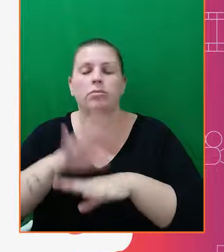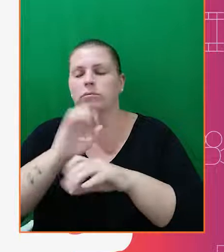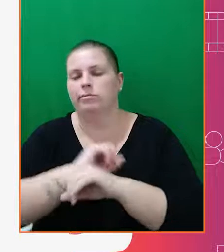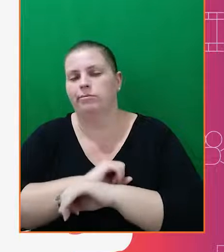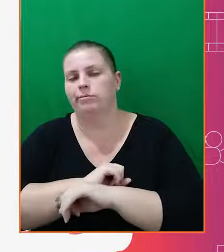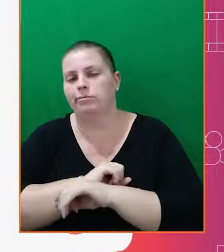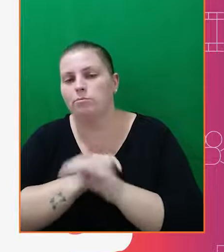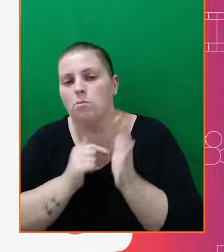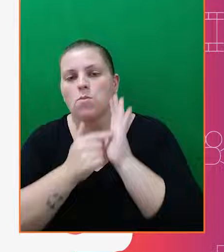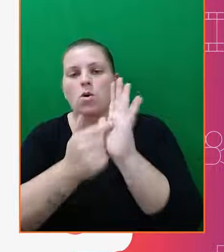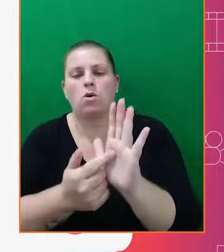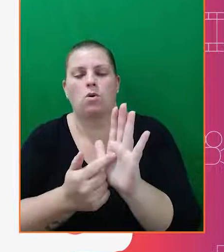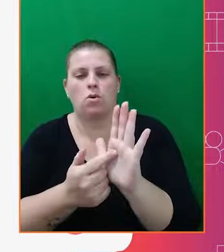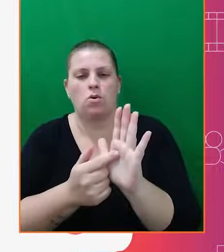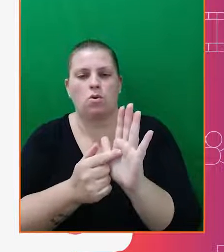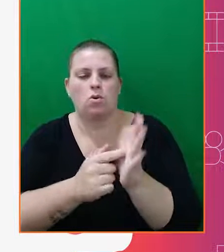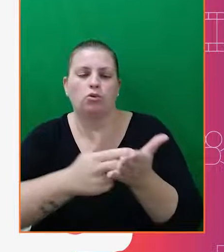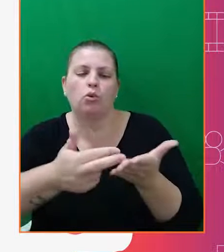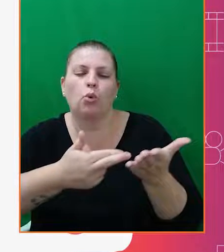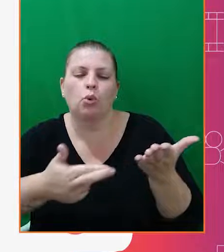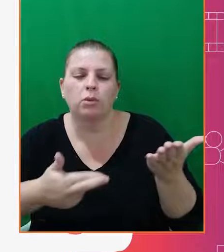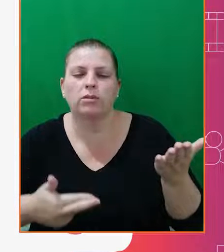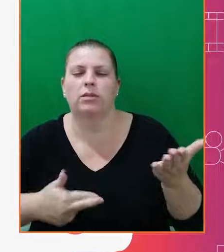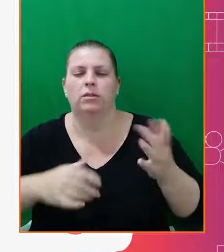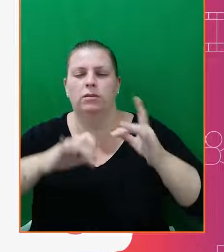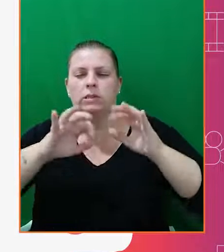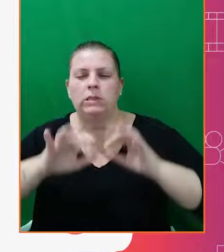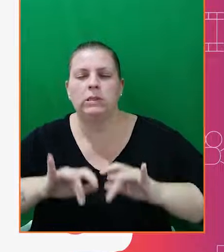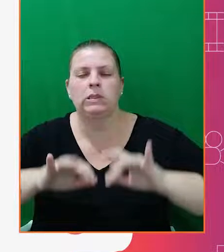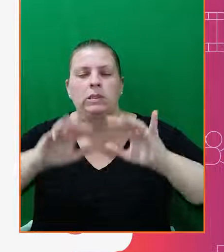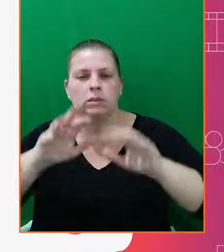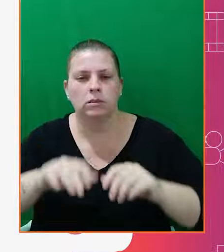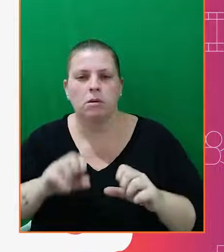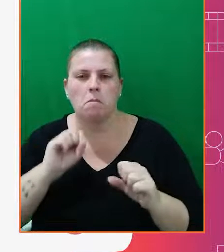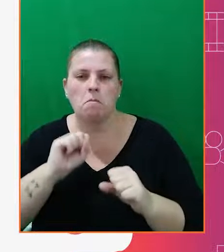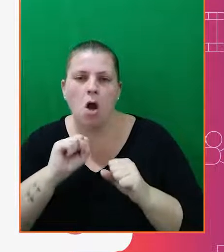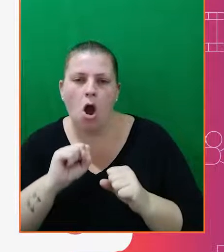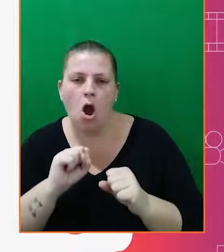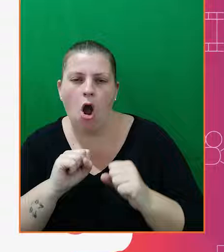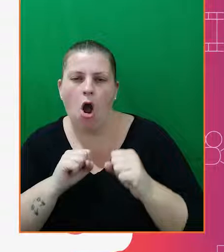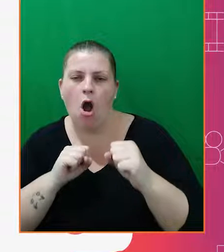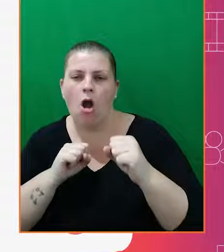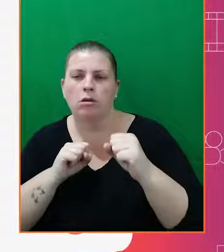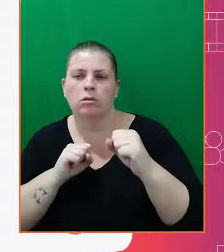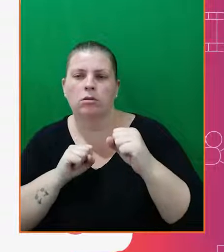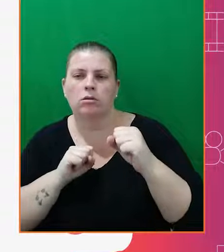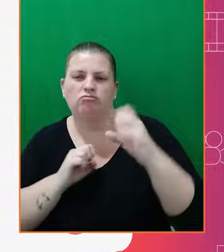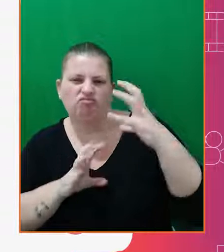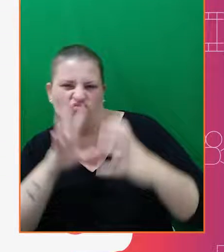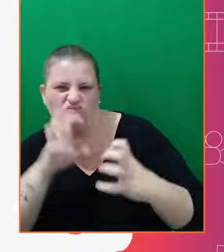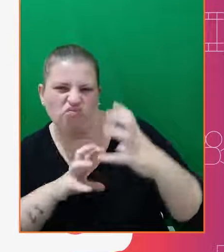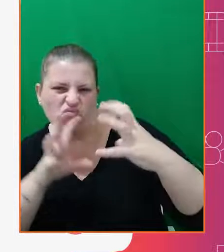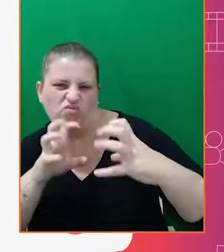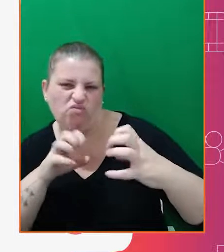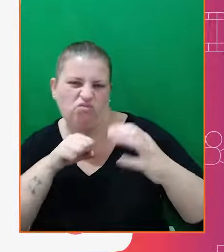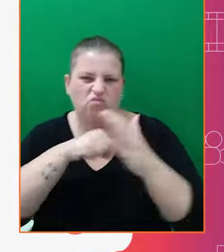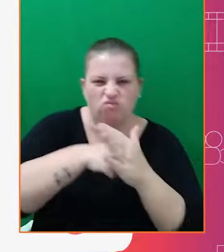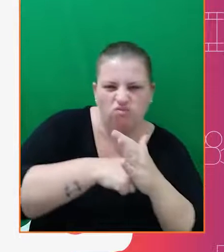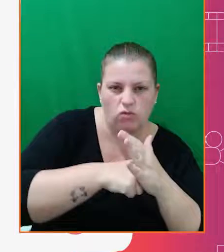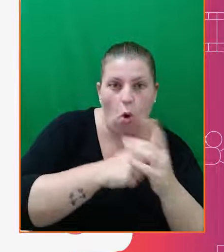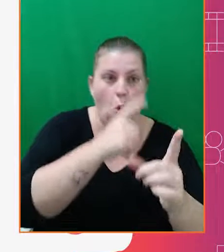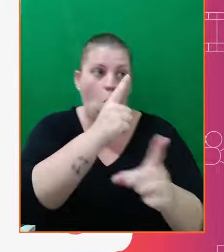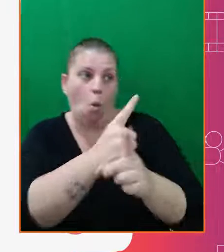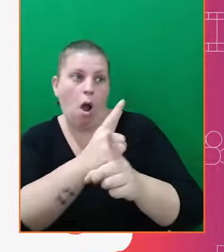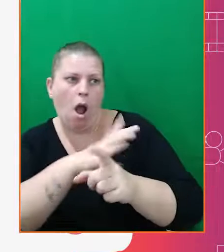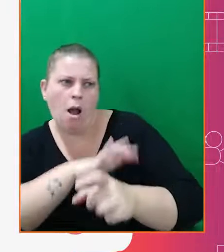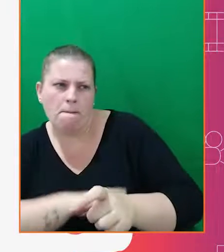do personagem durante daquela escrita, daquela história. Pode ser uma luta contra um vilão inimigo, ou